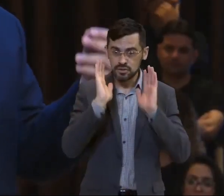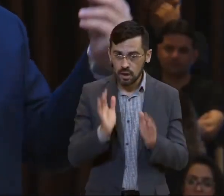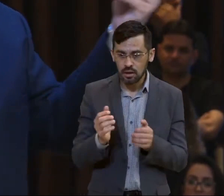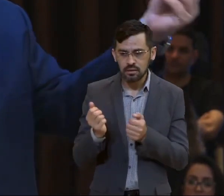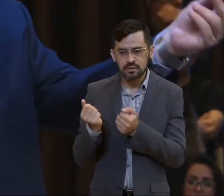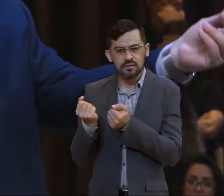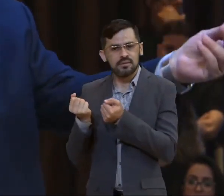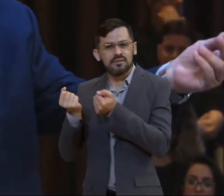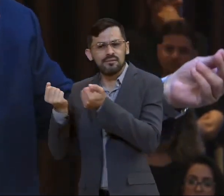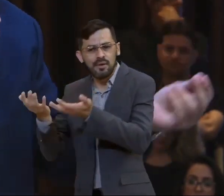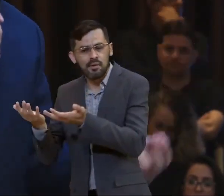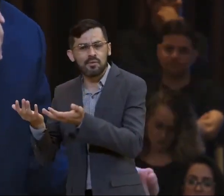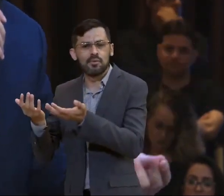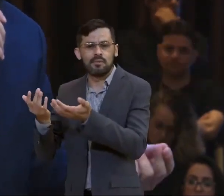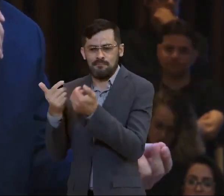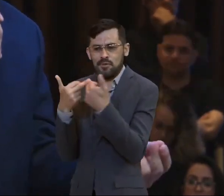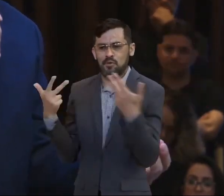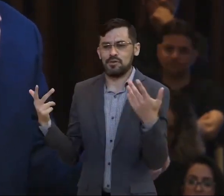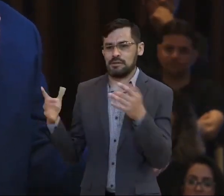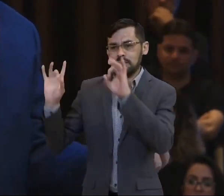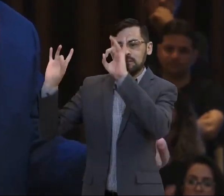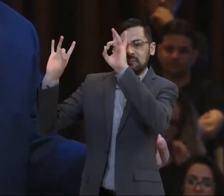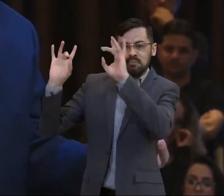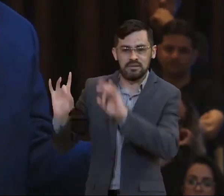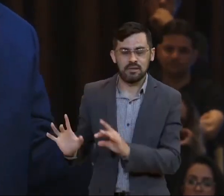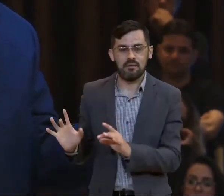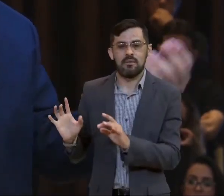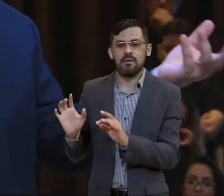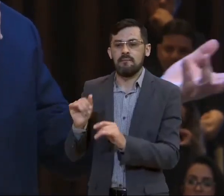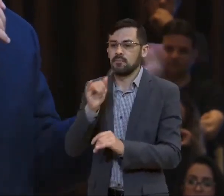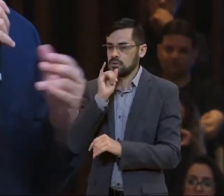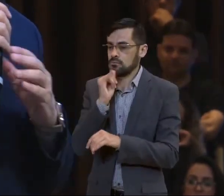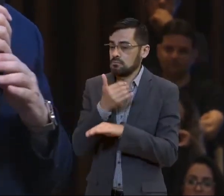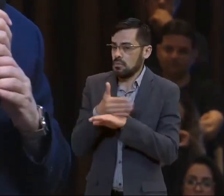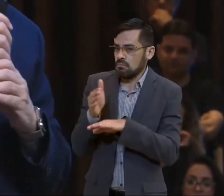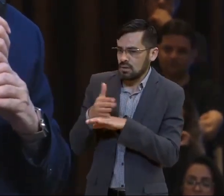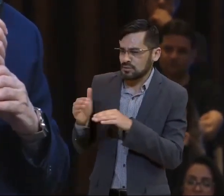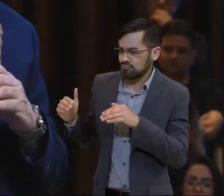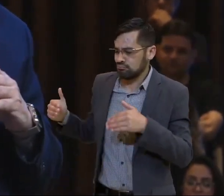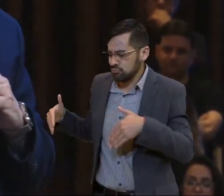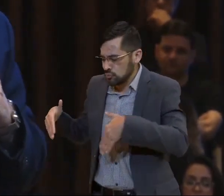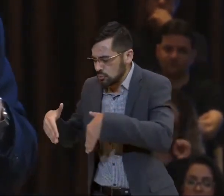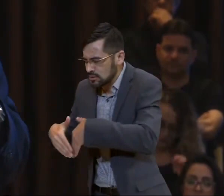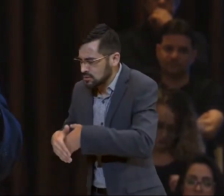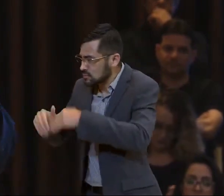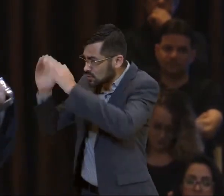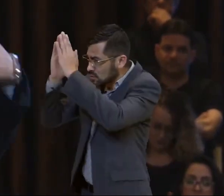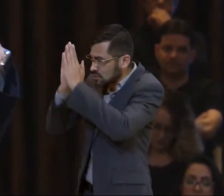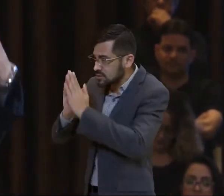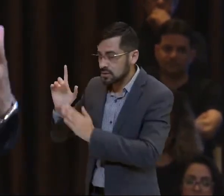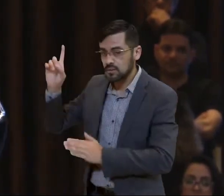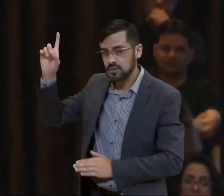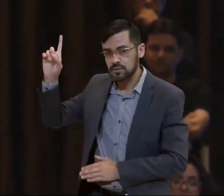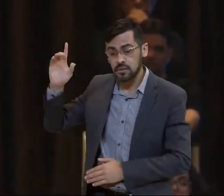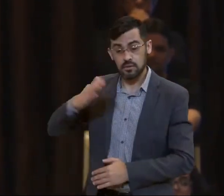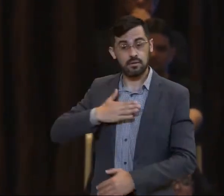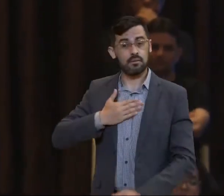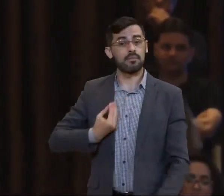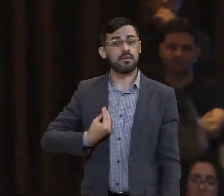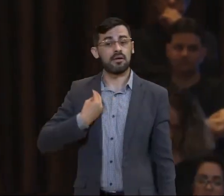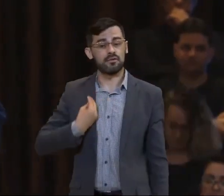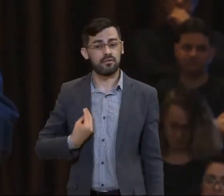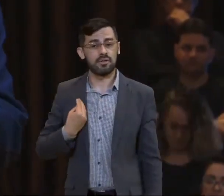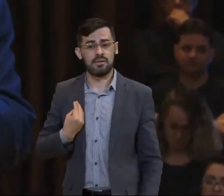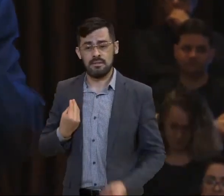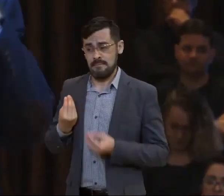alguma coisa muito preciosa no altar de Deus, como uma atitude de devoção. Na minha vida, colocar